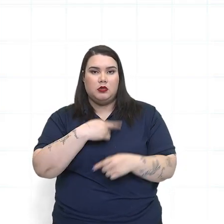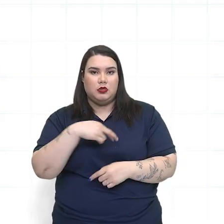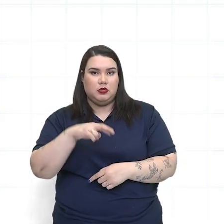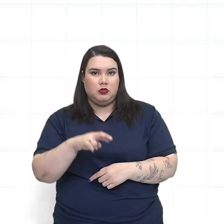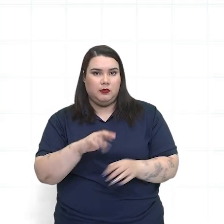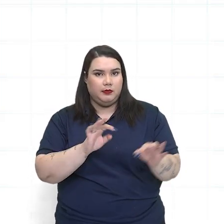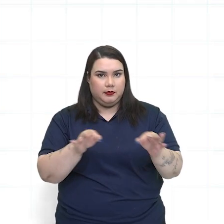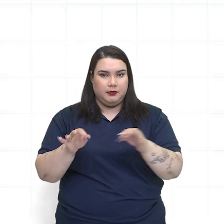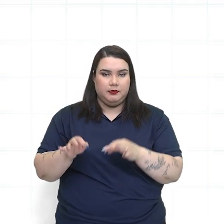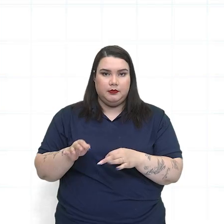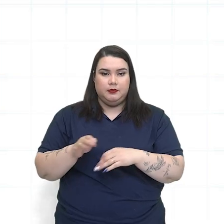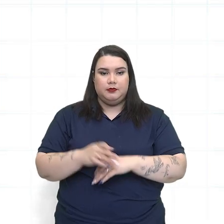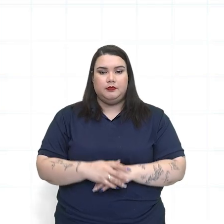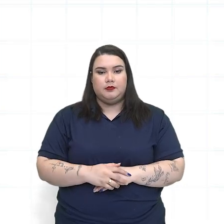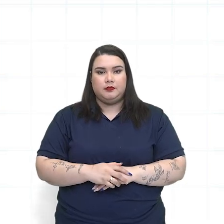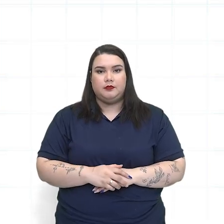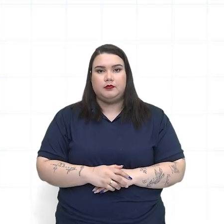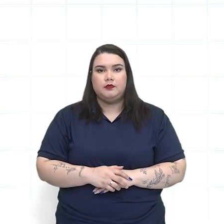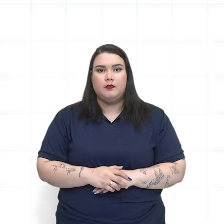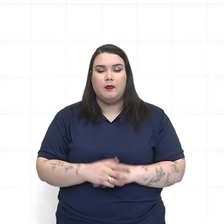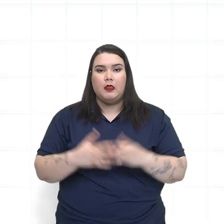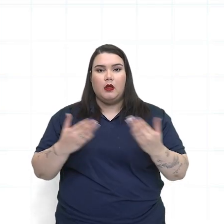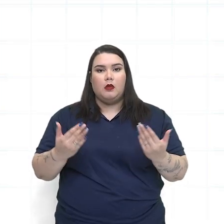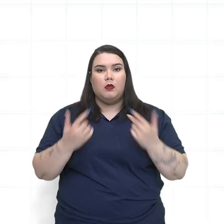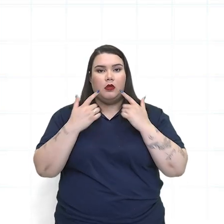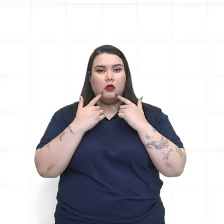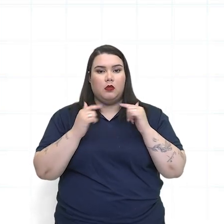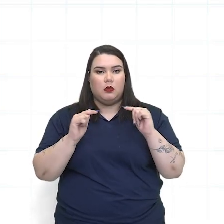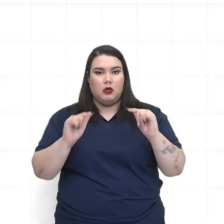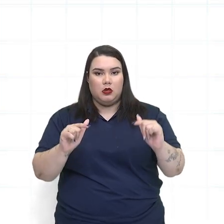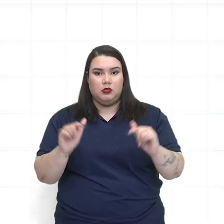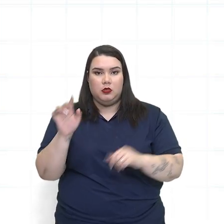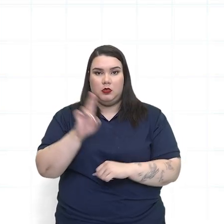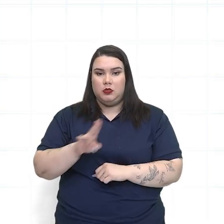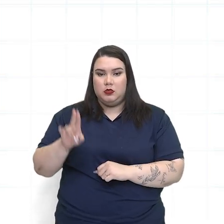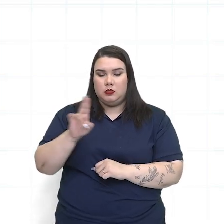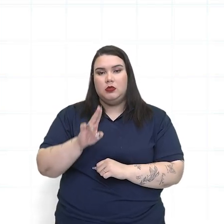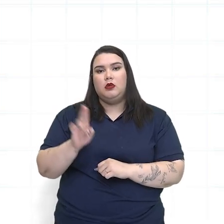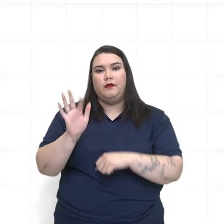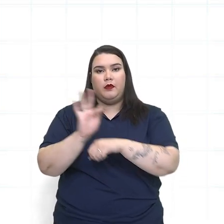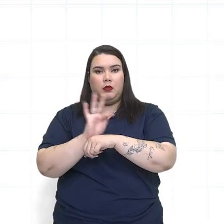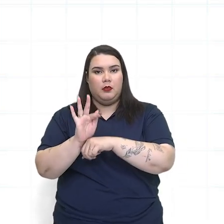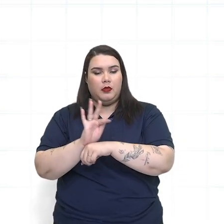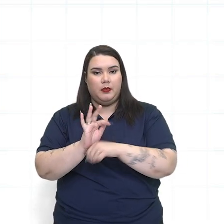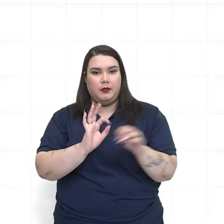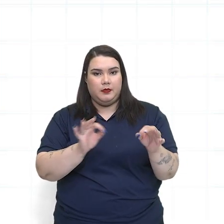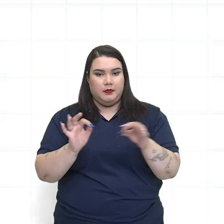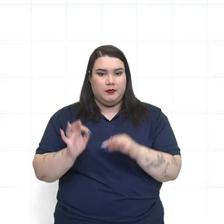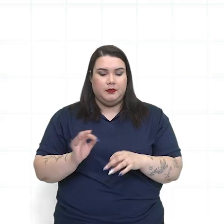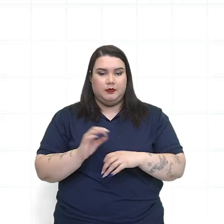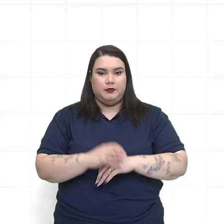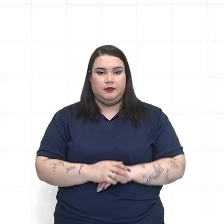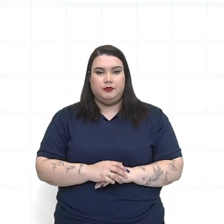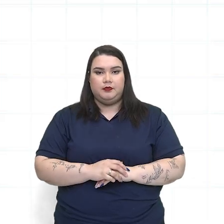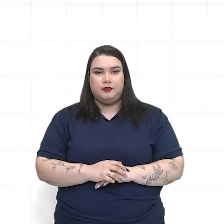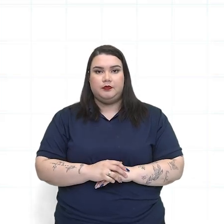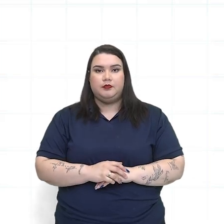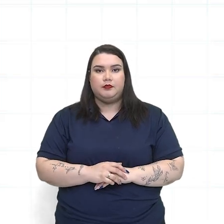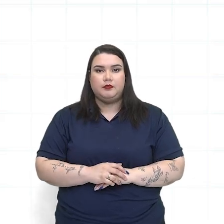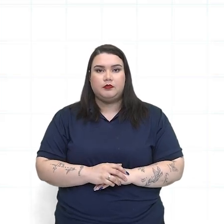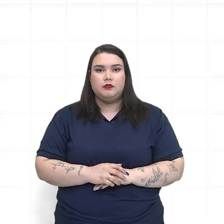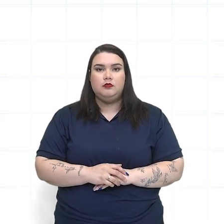né? E aí, a linguagem colocada nesse momento é a formal.